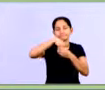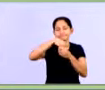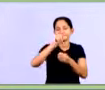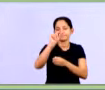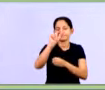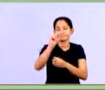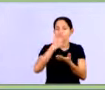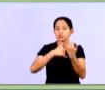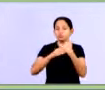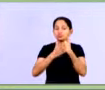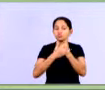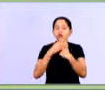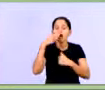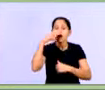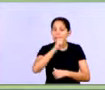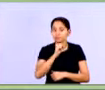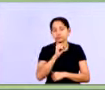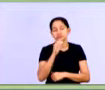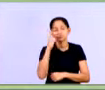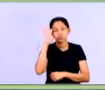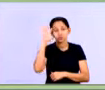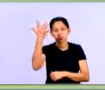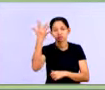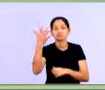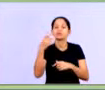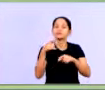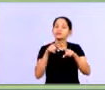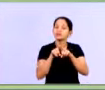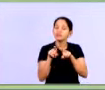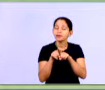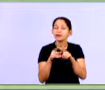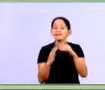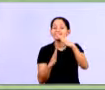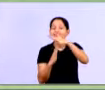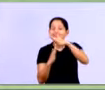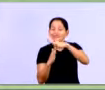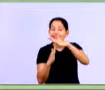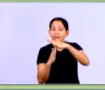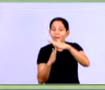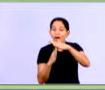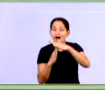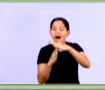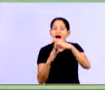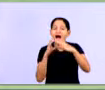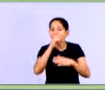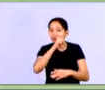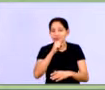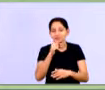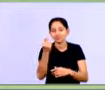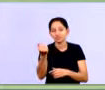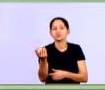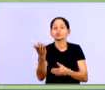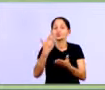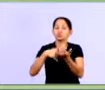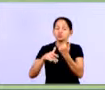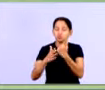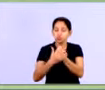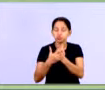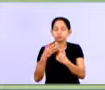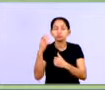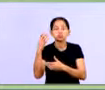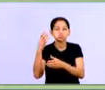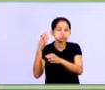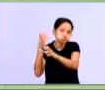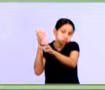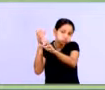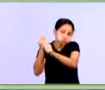gente está falando a quantidade de dinheiro investido e o tempo de resposta dele ao longo de um período de tempo. Então você investe uma